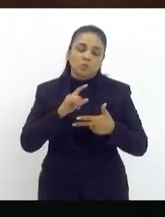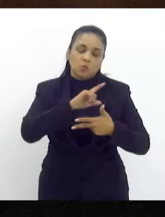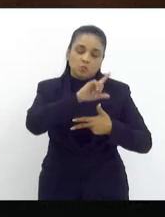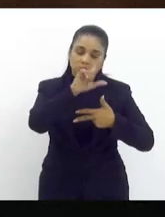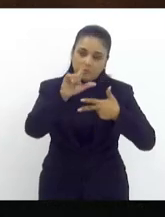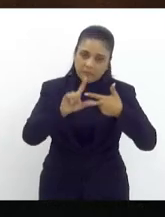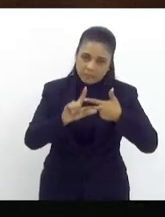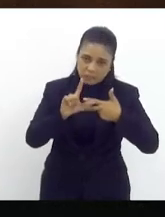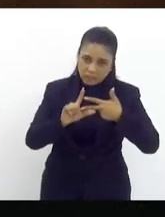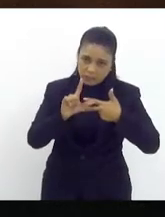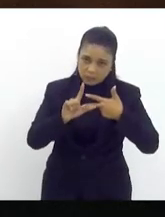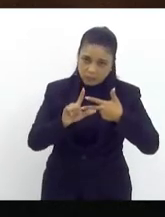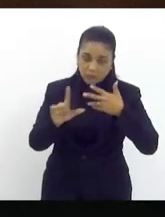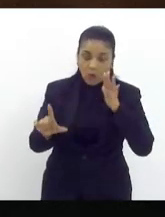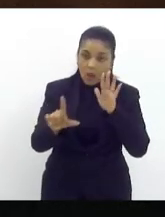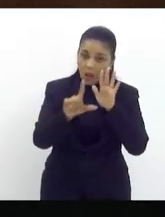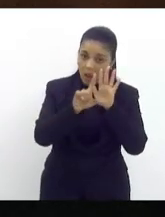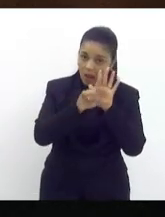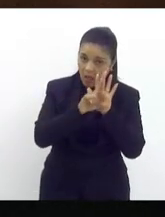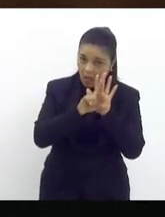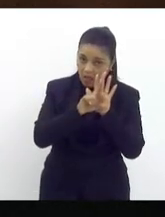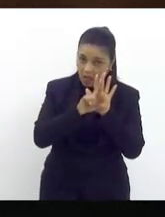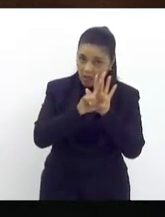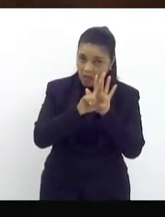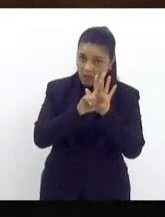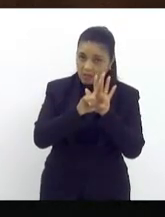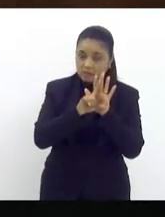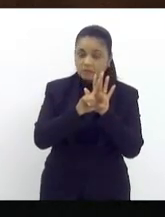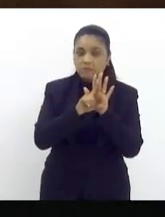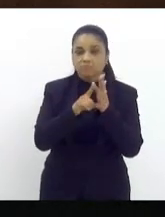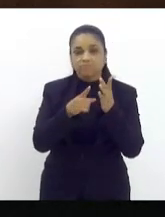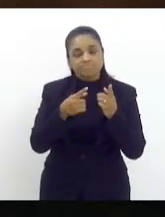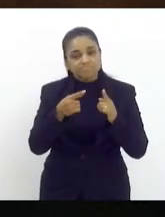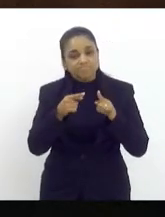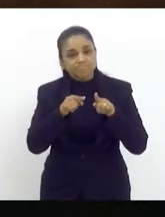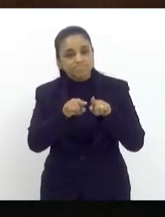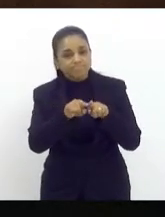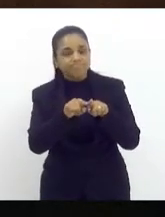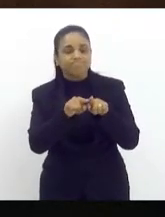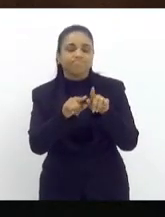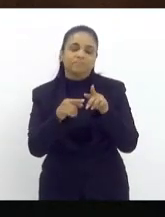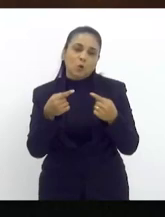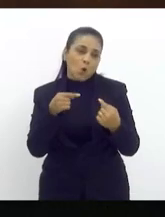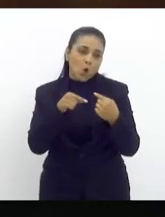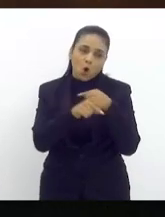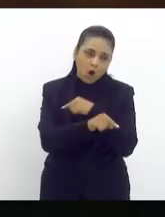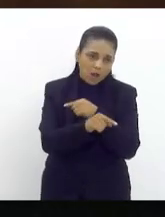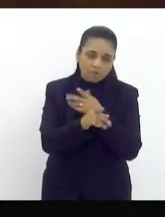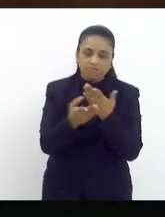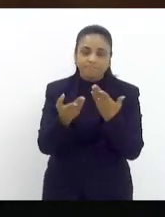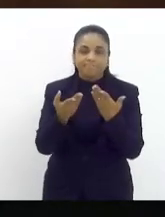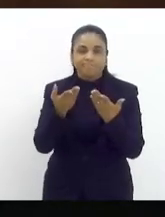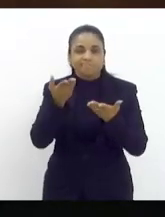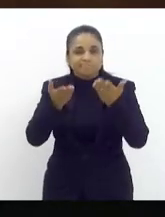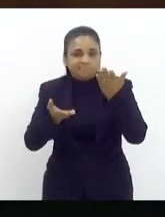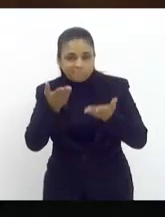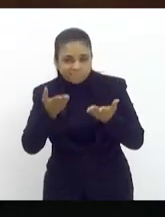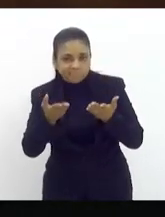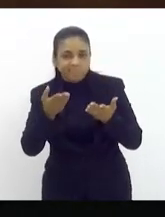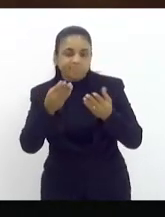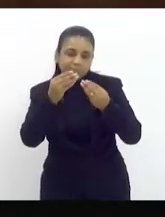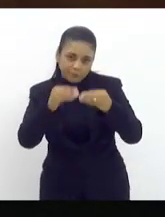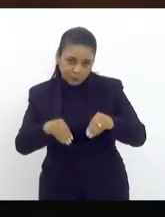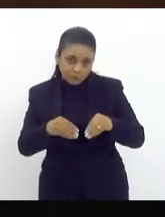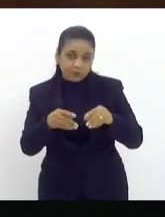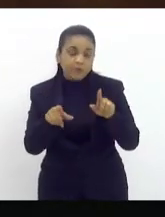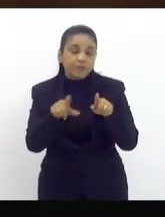legislativo, com leis muitas vezes assodadas e que geraram desequilíbrios irreparáveis, seja no executivo,